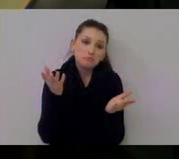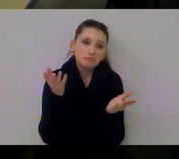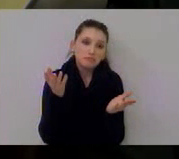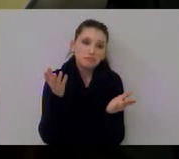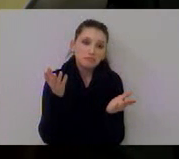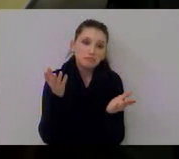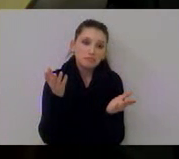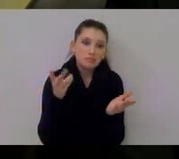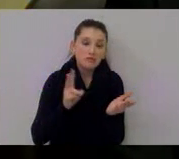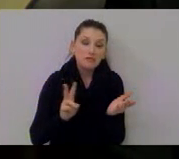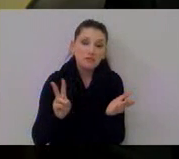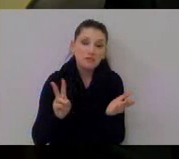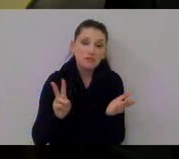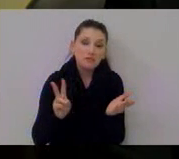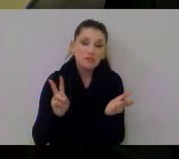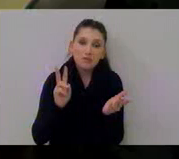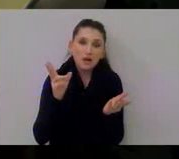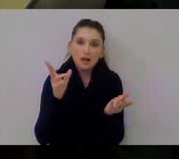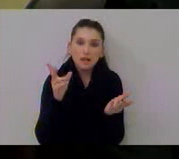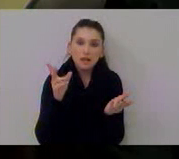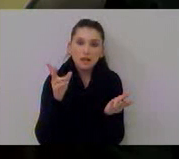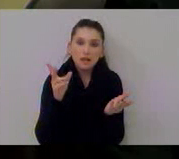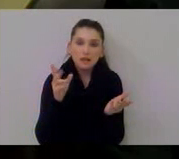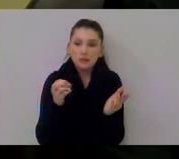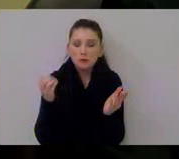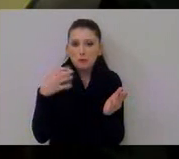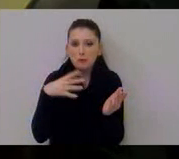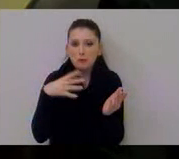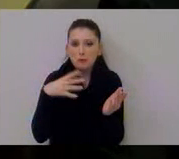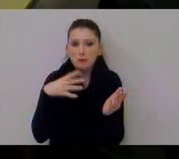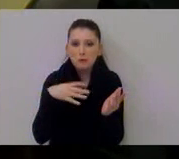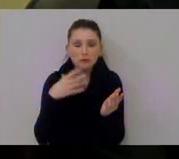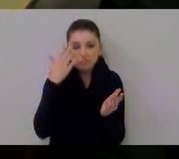nosso posto não temos